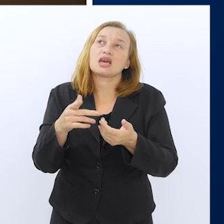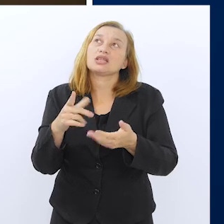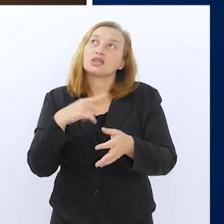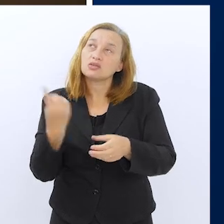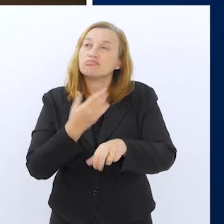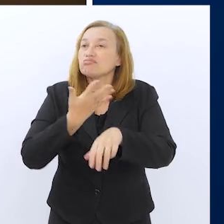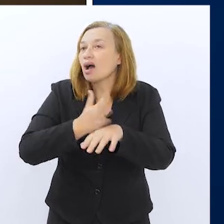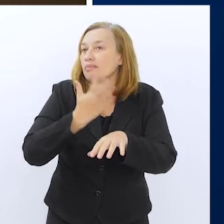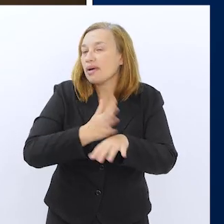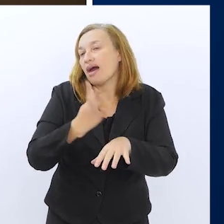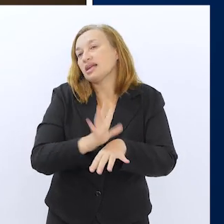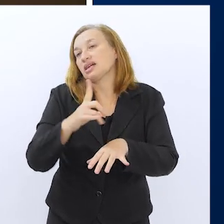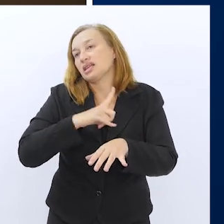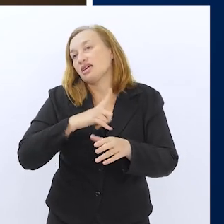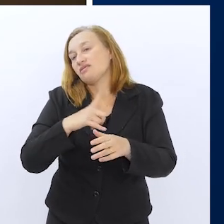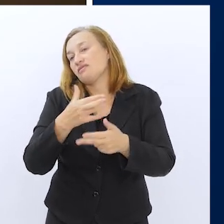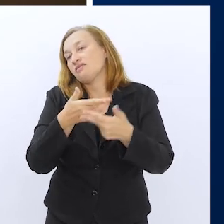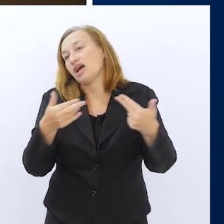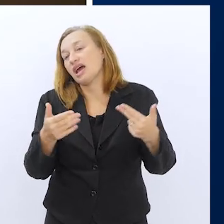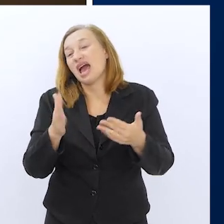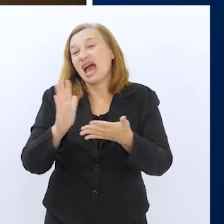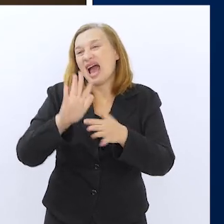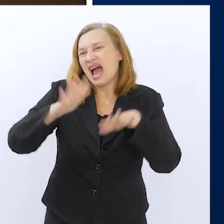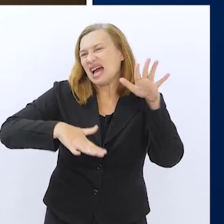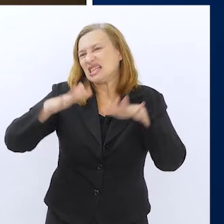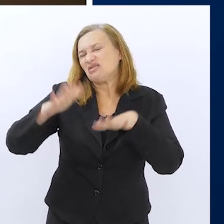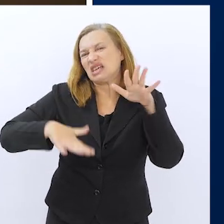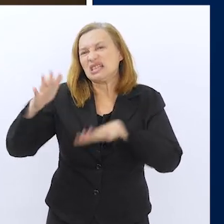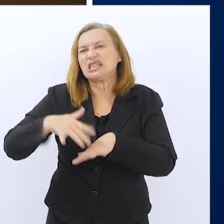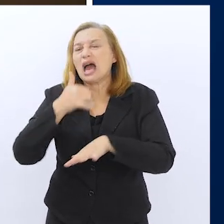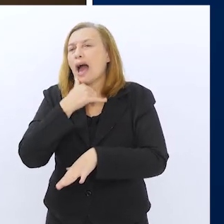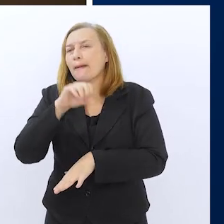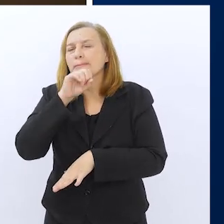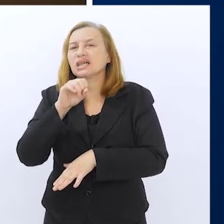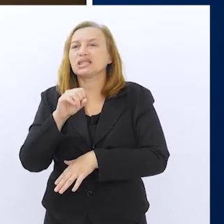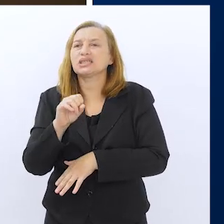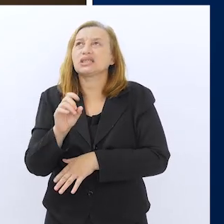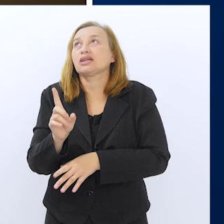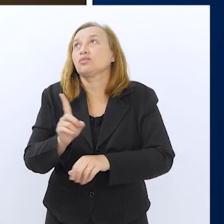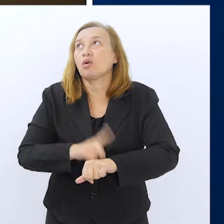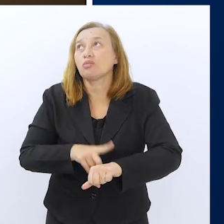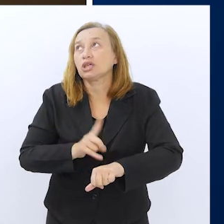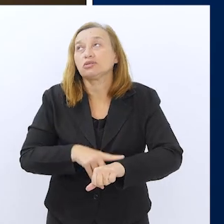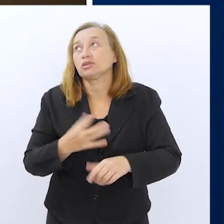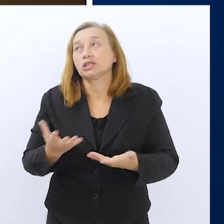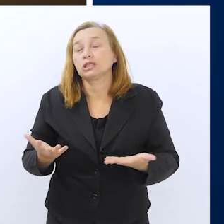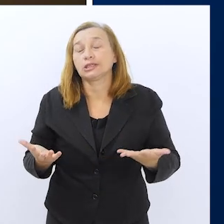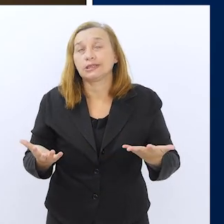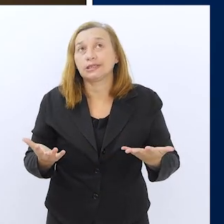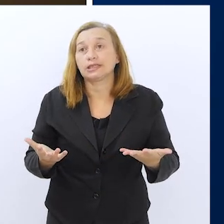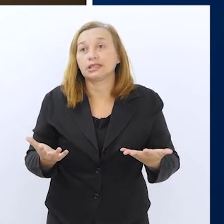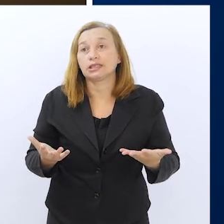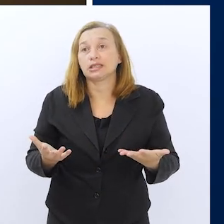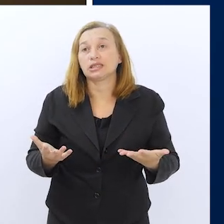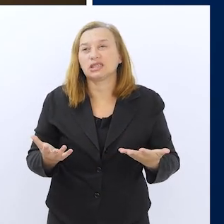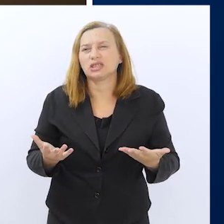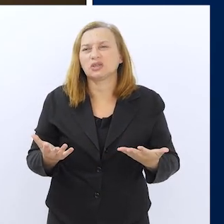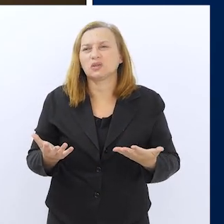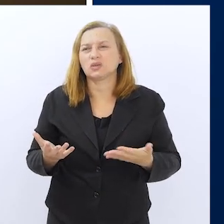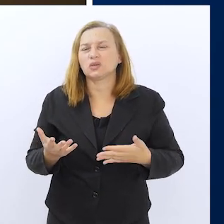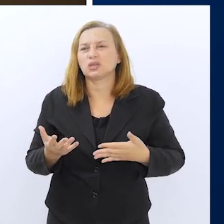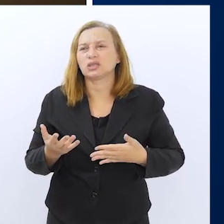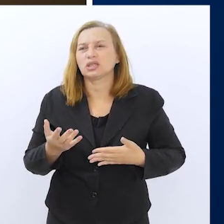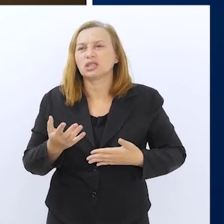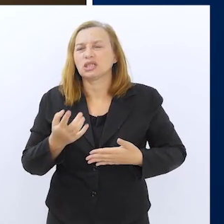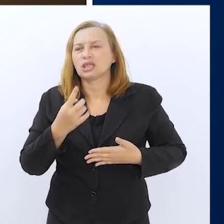na nossa prática, eu tenho muito a questão de, às vezes, a mãe está ali, né? Um momento em que, às vezes,